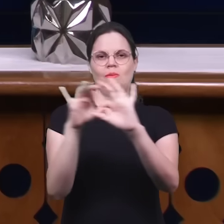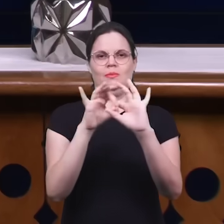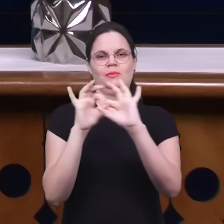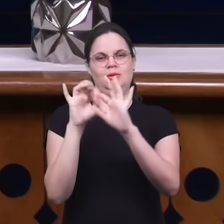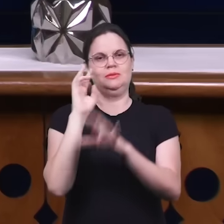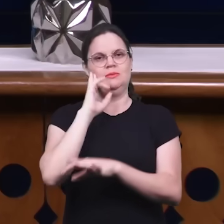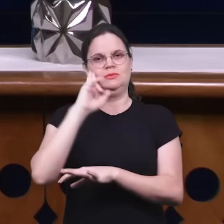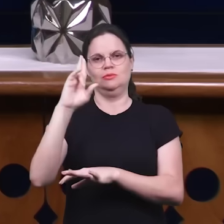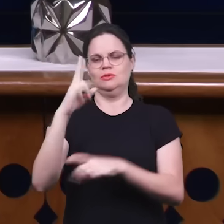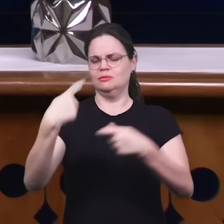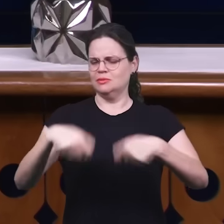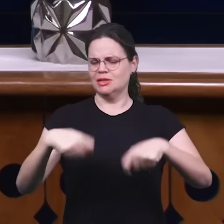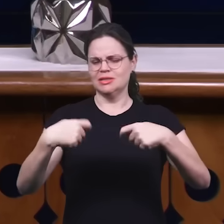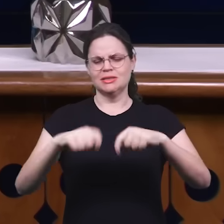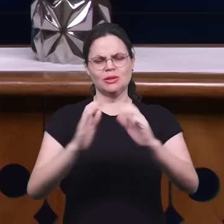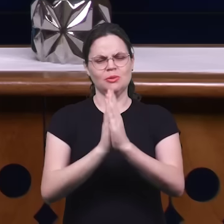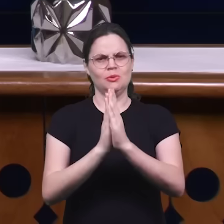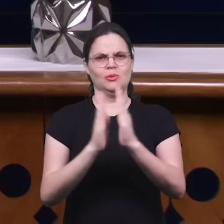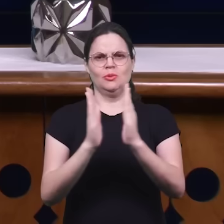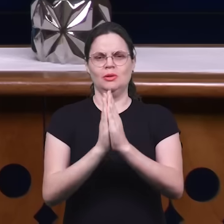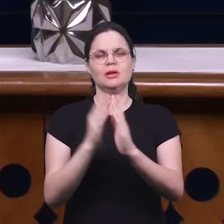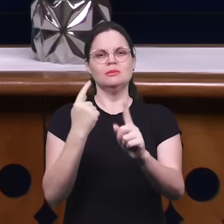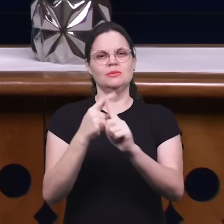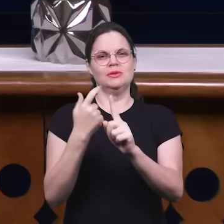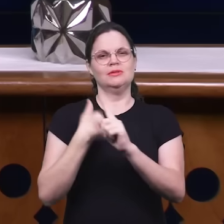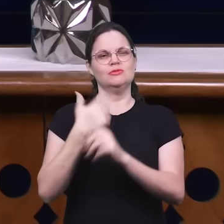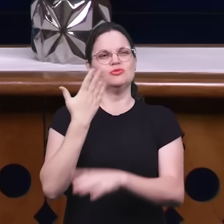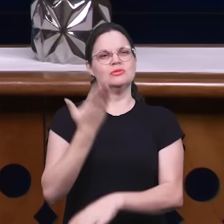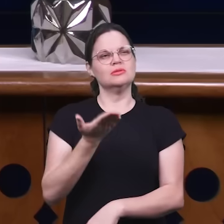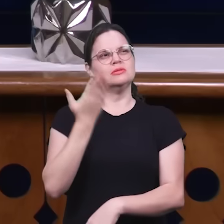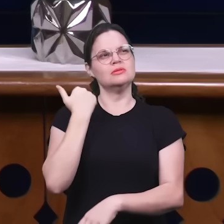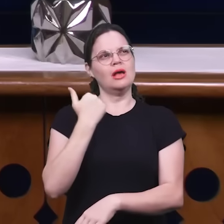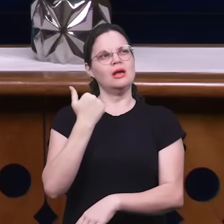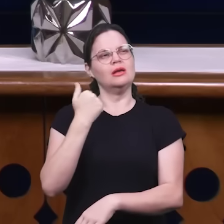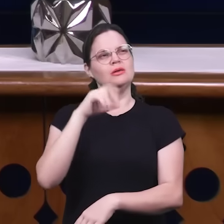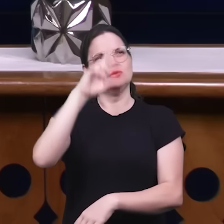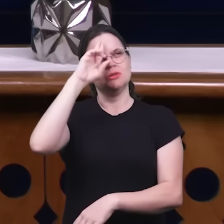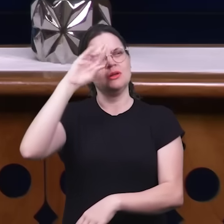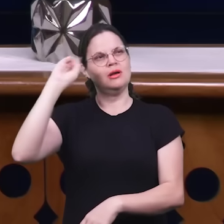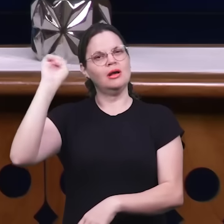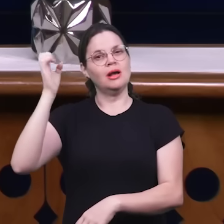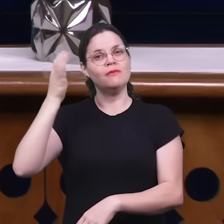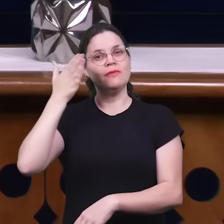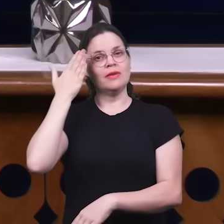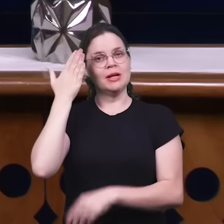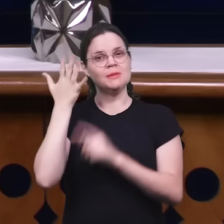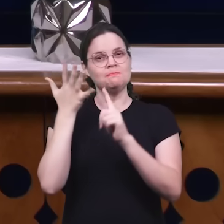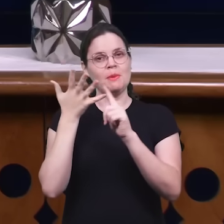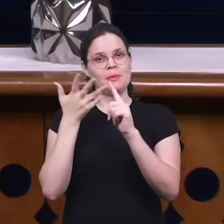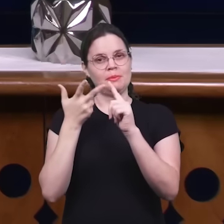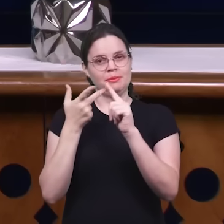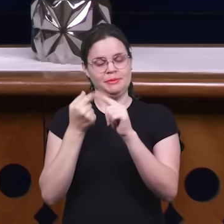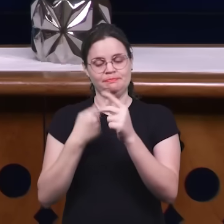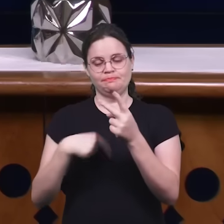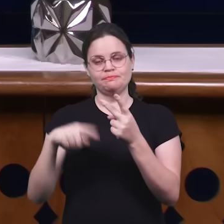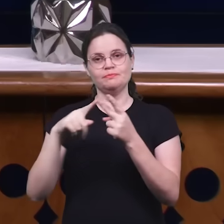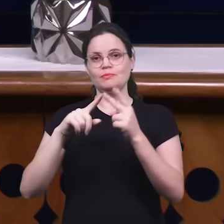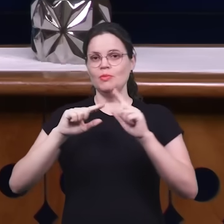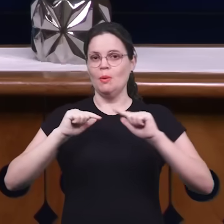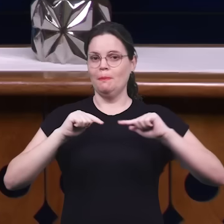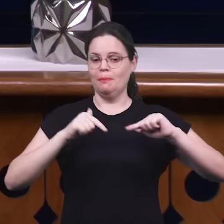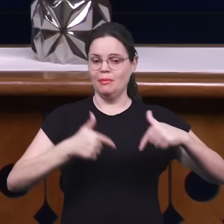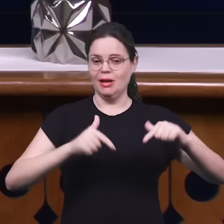Senhor, a conhecer que há um Deus que revela todas as coisas, há um Deus que